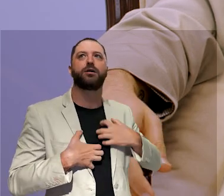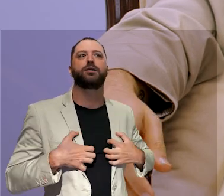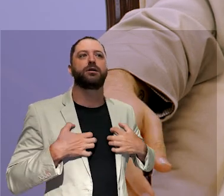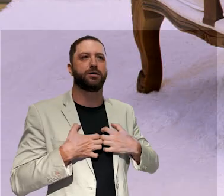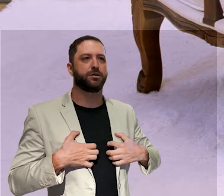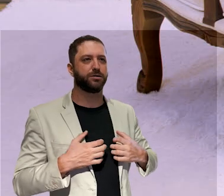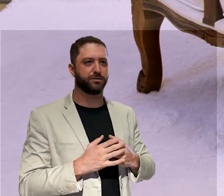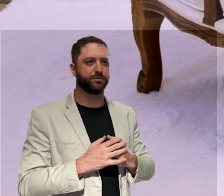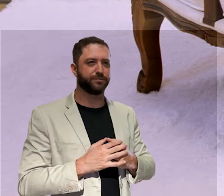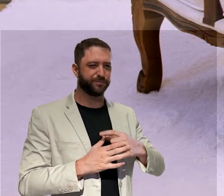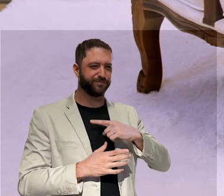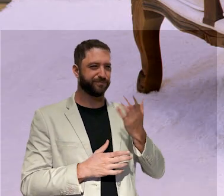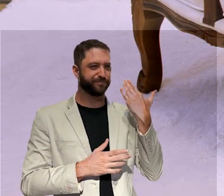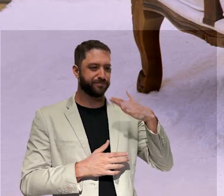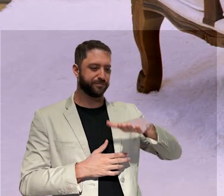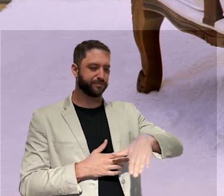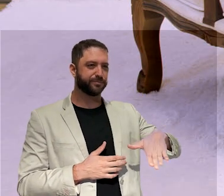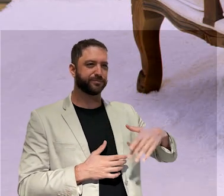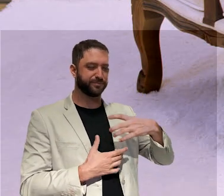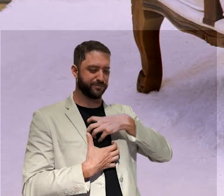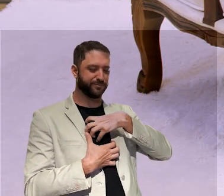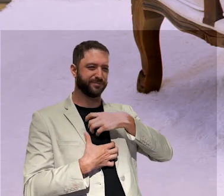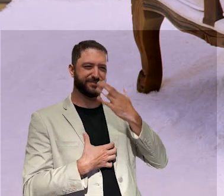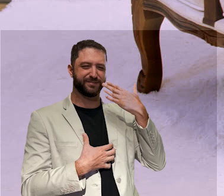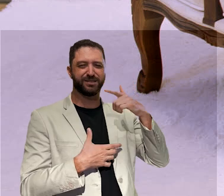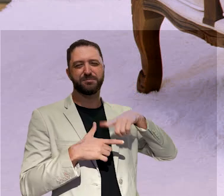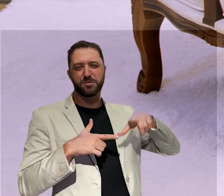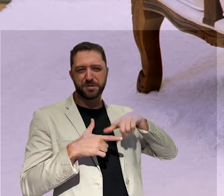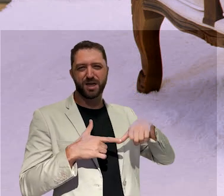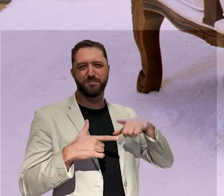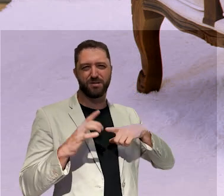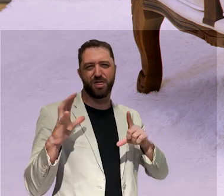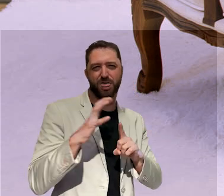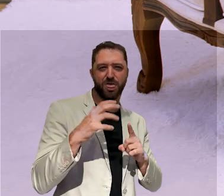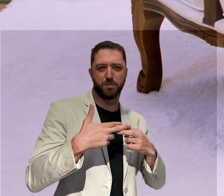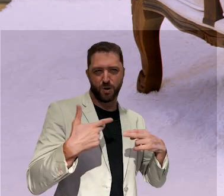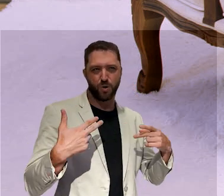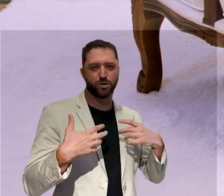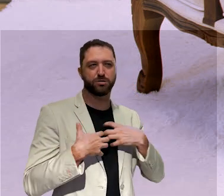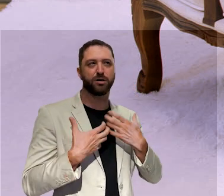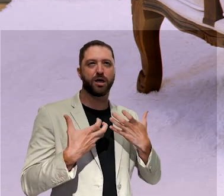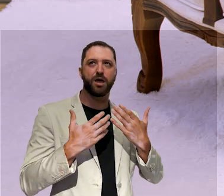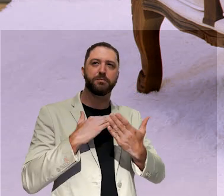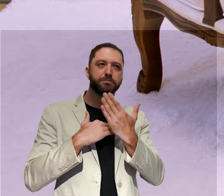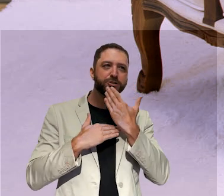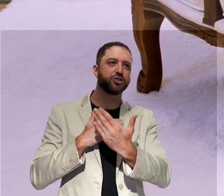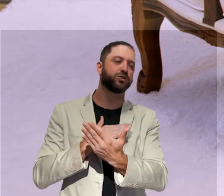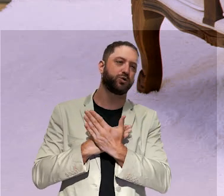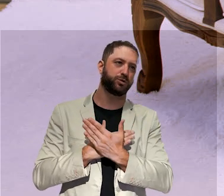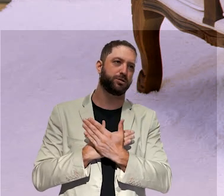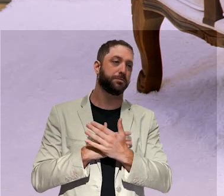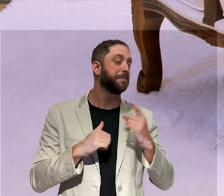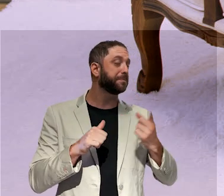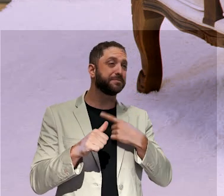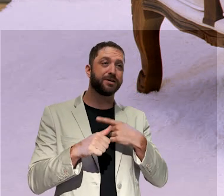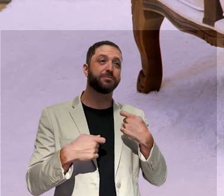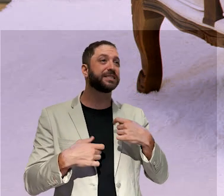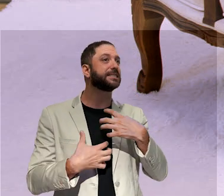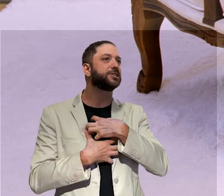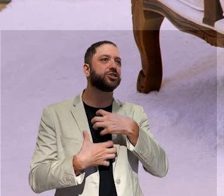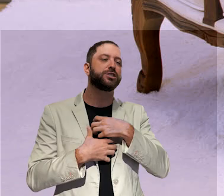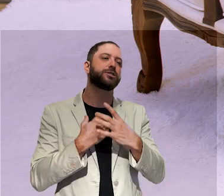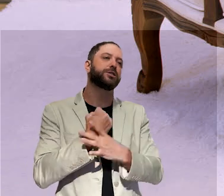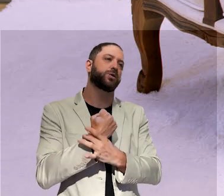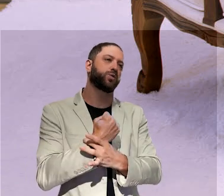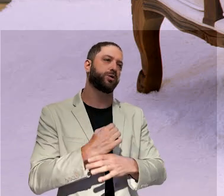aquilo. Então, a criança interior ferida, pedindo ajuda, pedindo solução, sim. Mas antes da criança dizer, ela tem que se